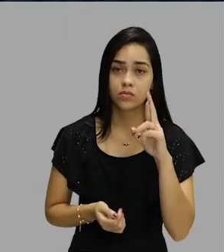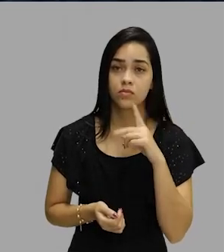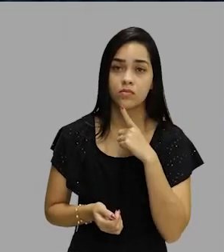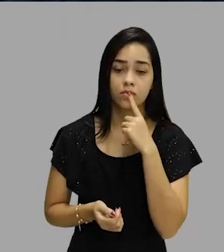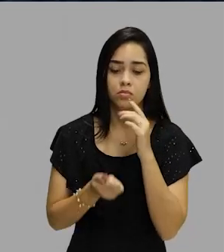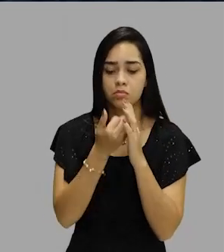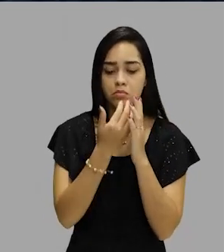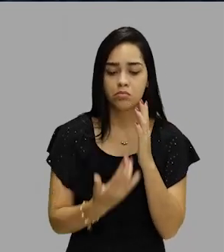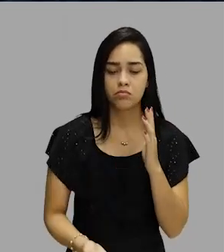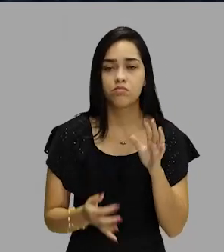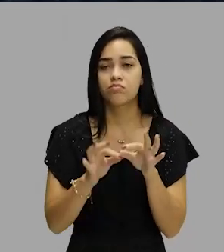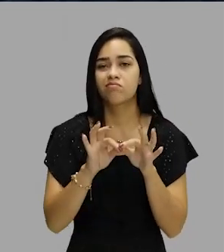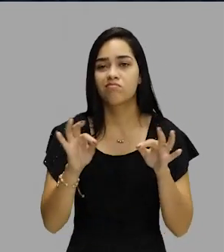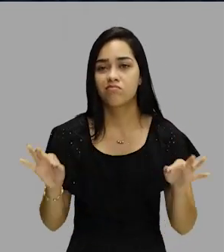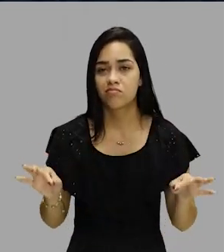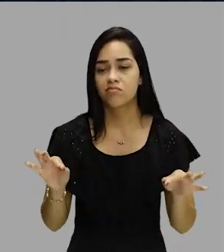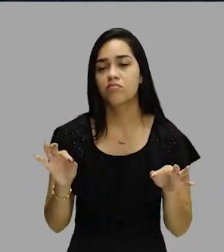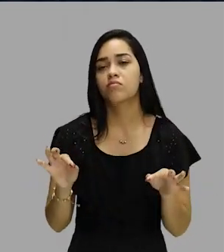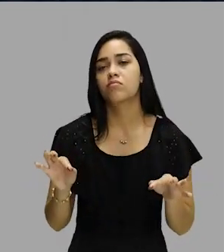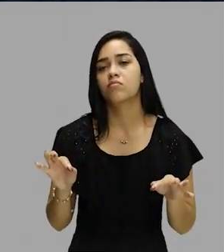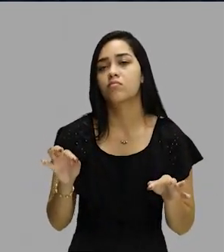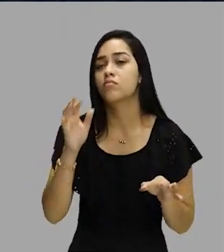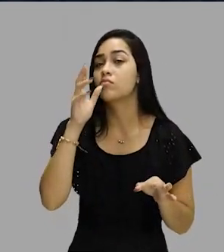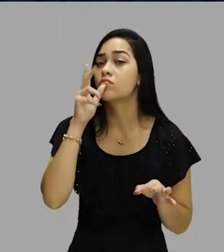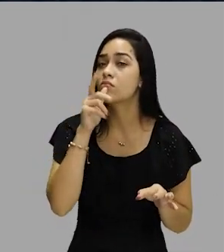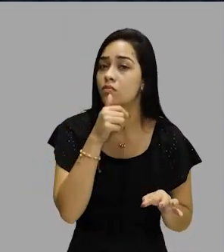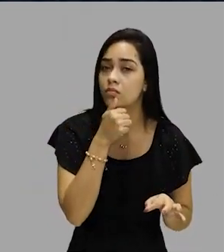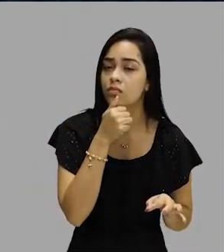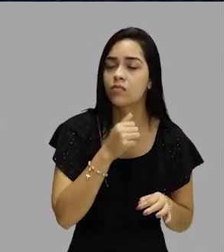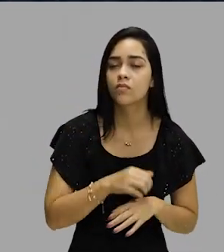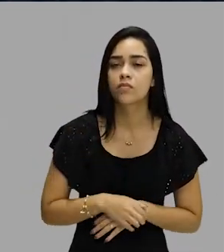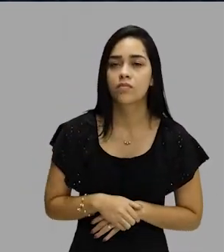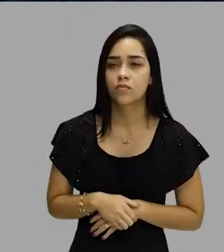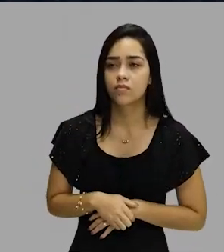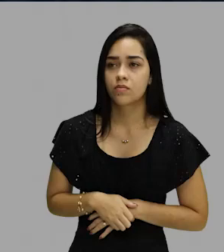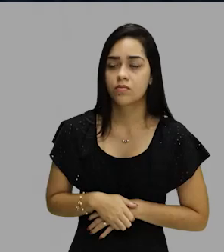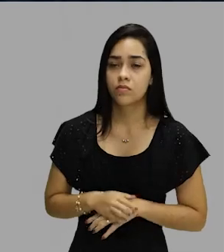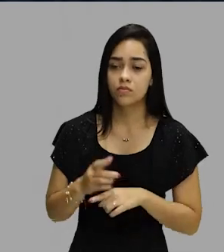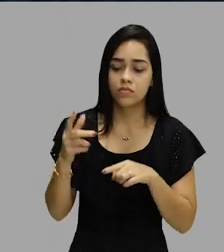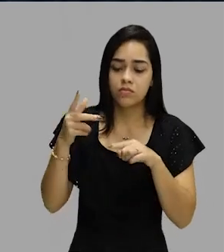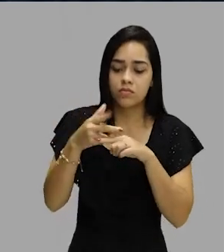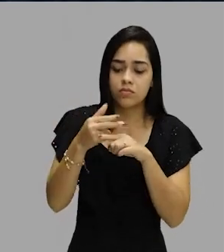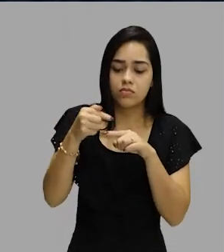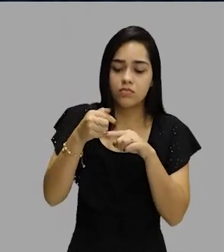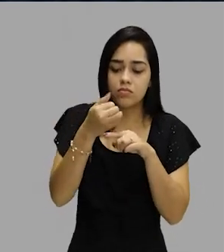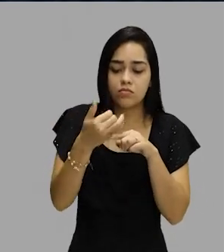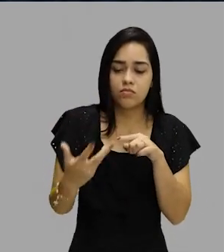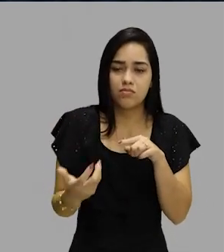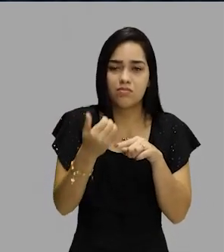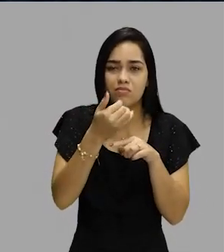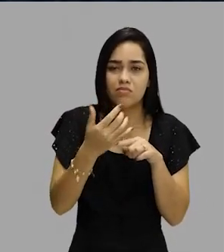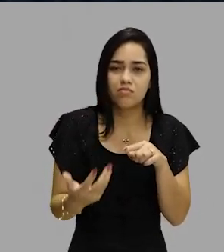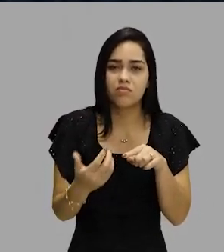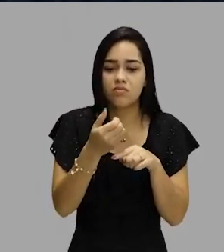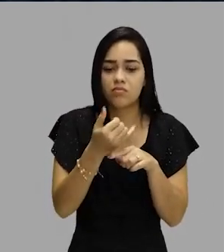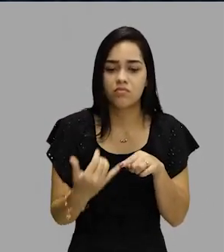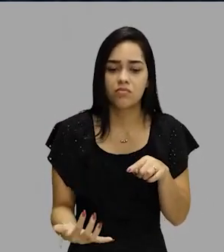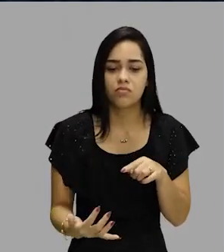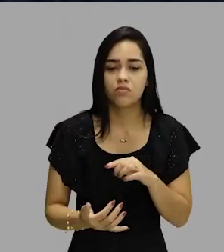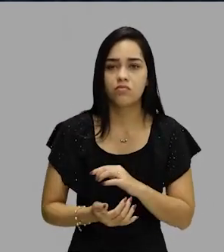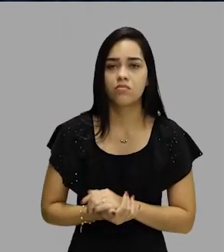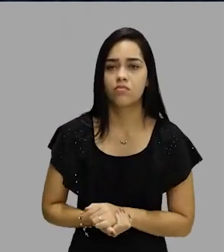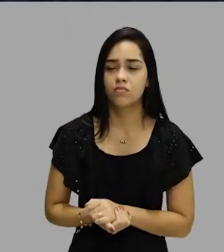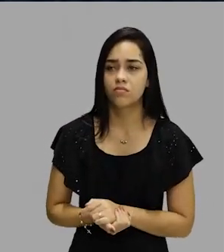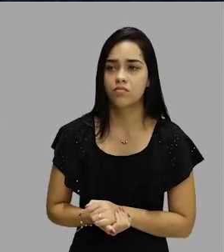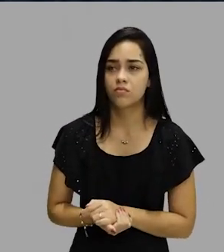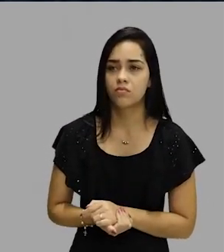sangramentos prolongados, mesmo em pequenos ferimentos externos. Olha, se você cortar o dedo, se você for hemofílico, não fizer nada,